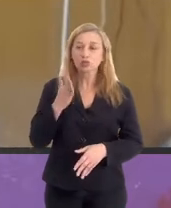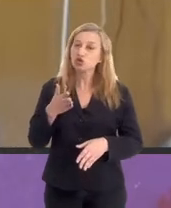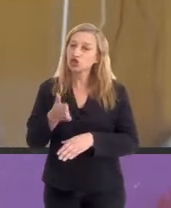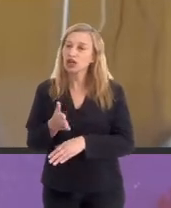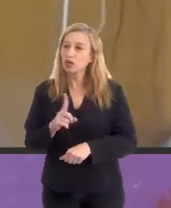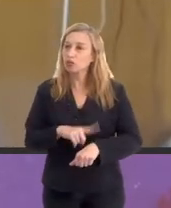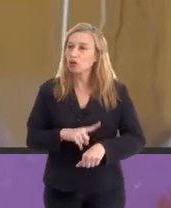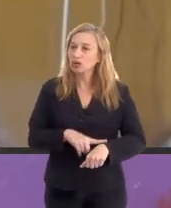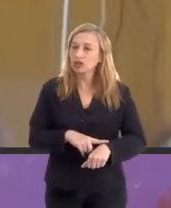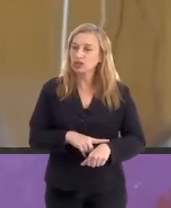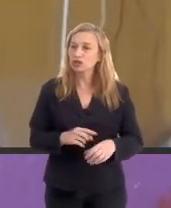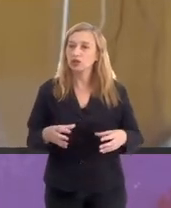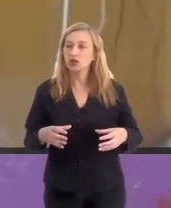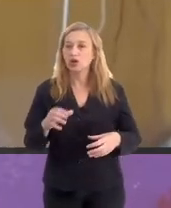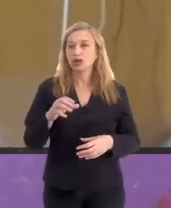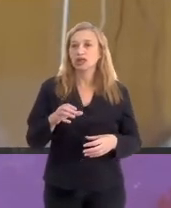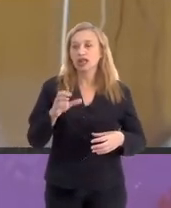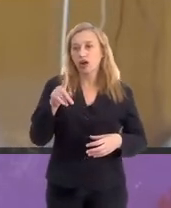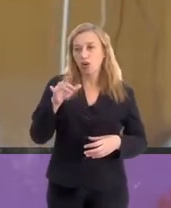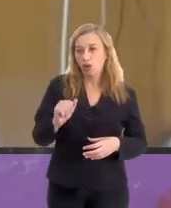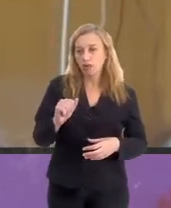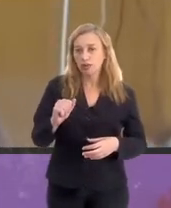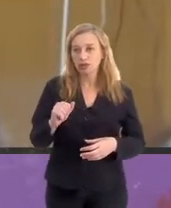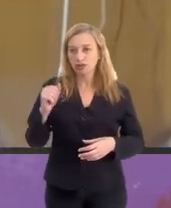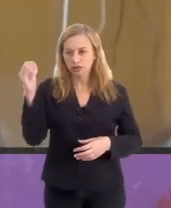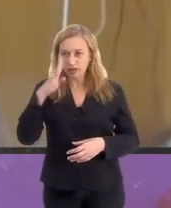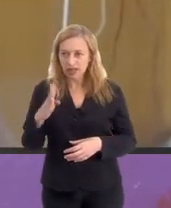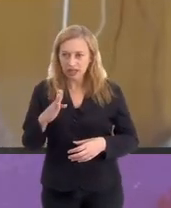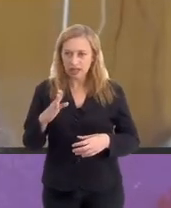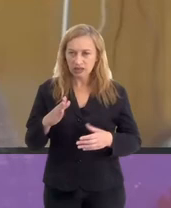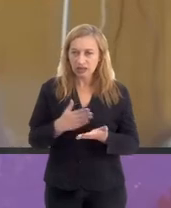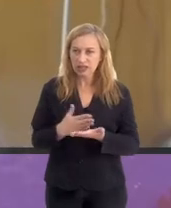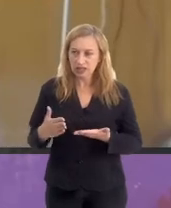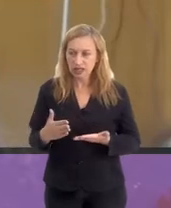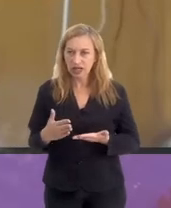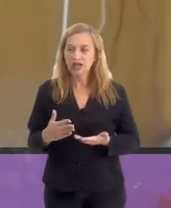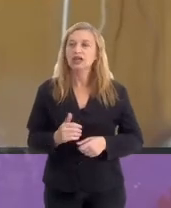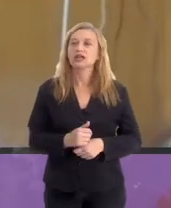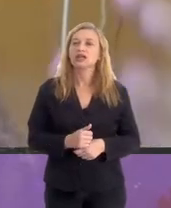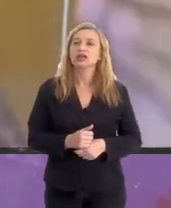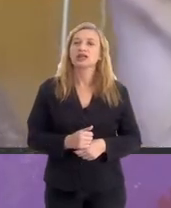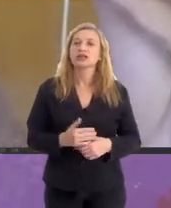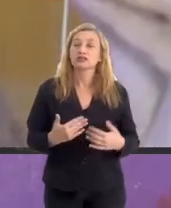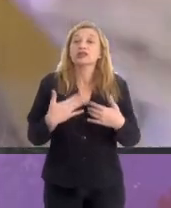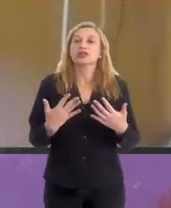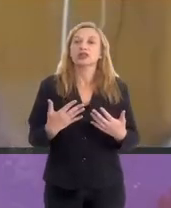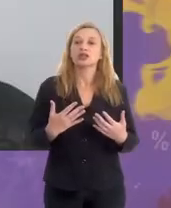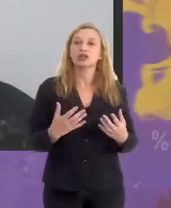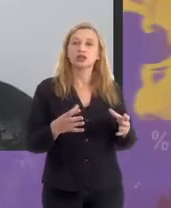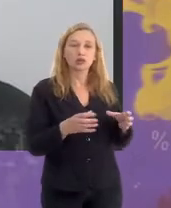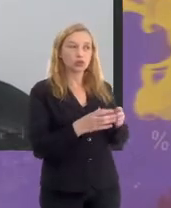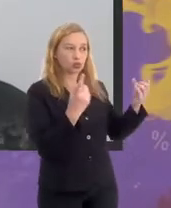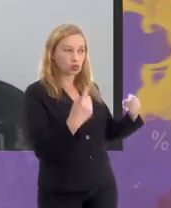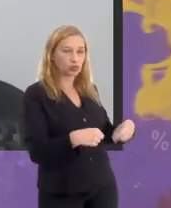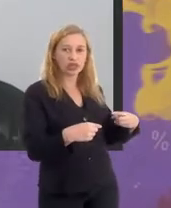e eu entendo que quando chegar a hora da seleção se apresentar ainda assim os jogadores que atuam no futebol brasileiro devemos acredito ao